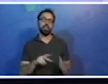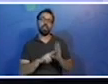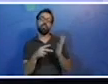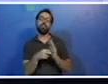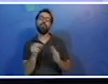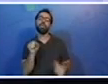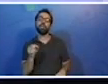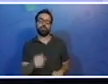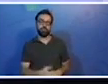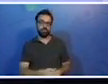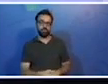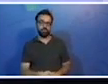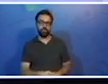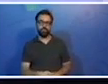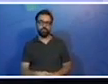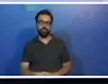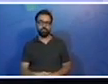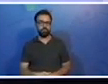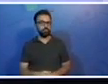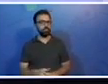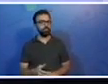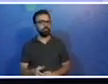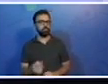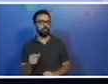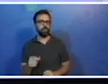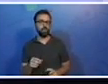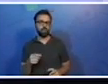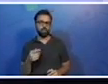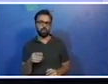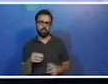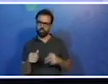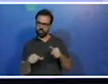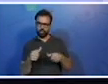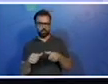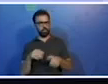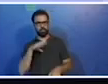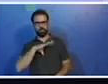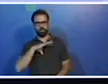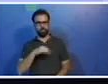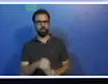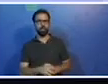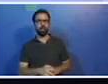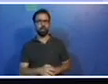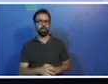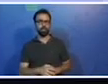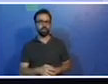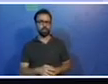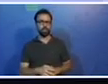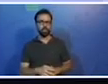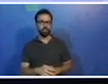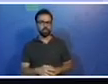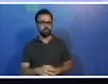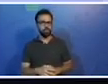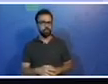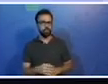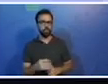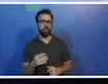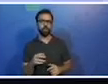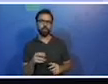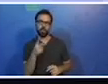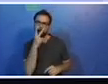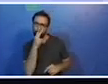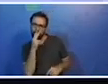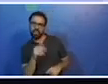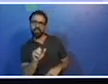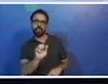quê? Em português, assim, em trocando miúdos, para ficar mais claro, esse ing seria mais ou menos o